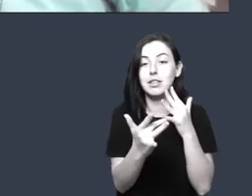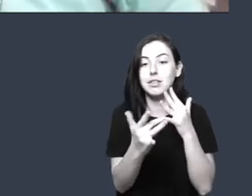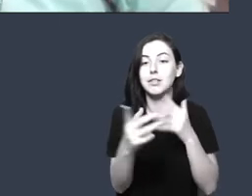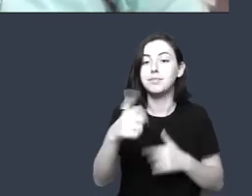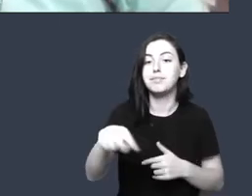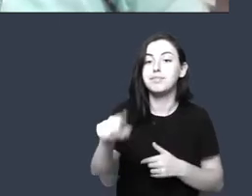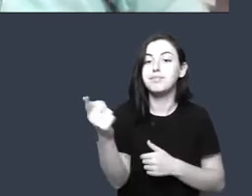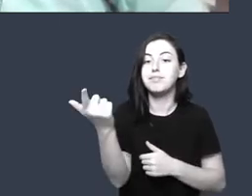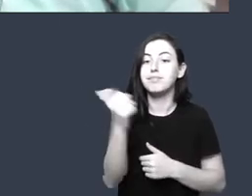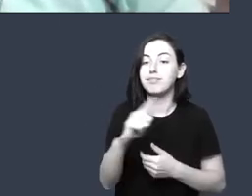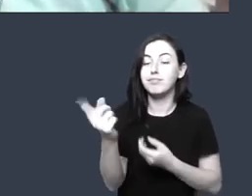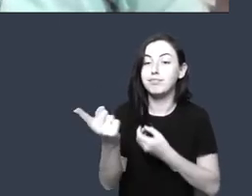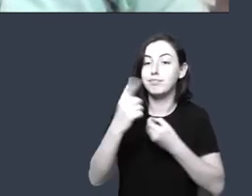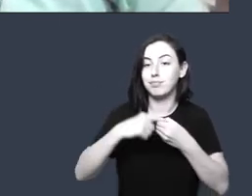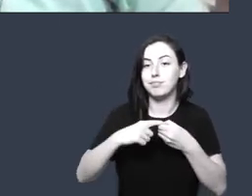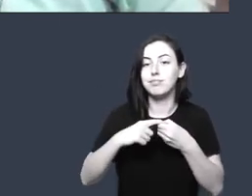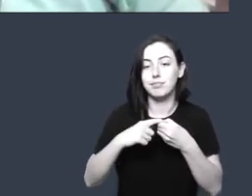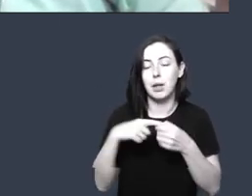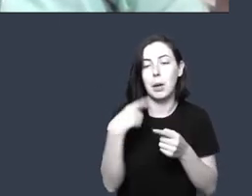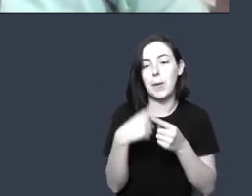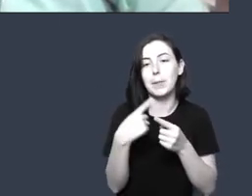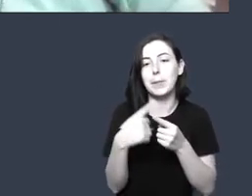apesar de que eles falaram que